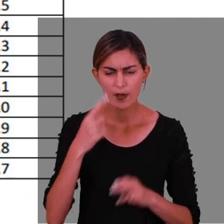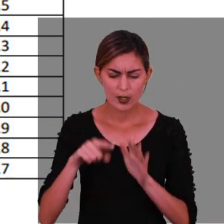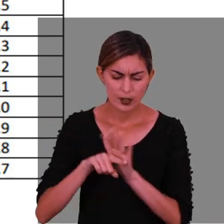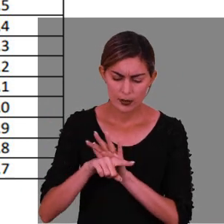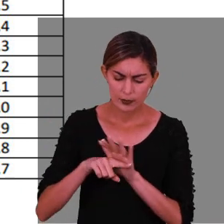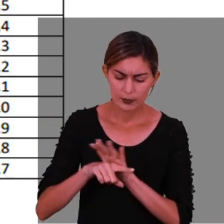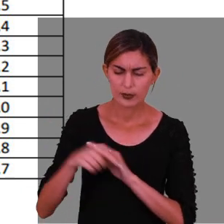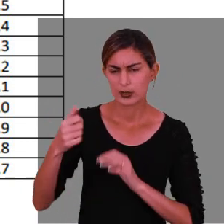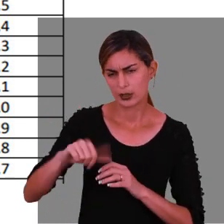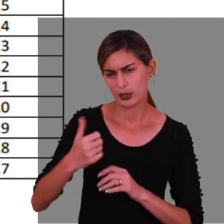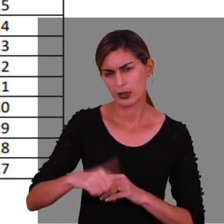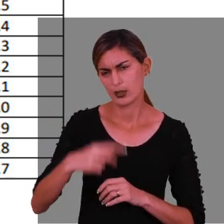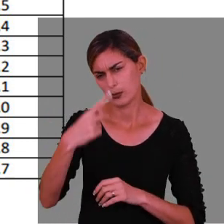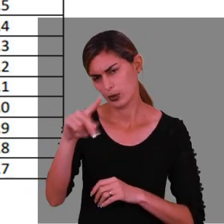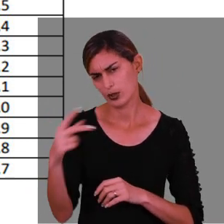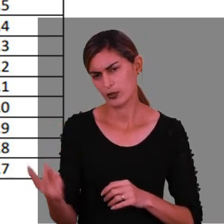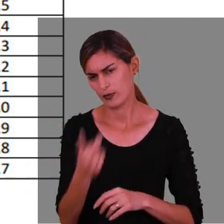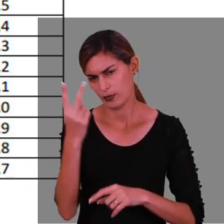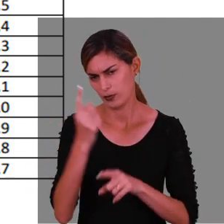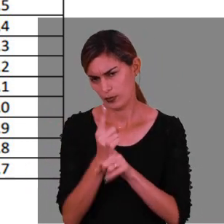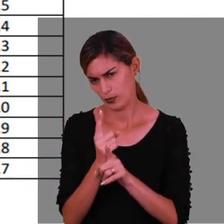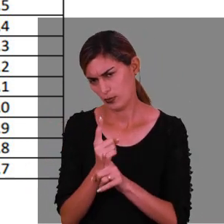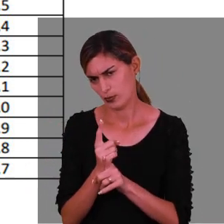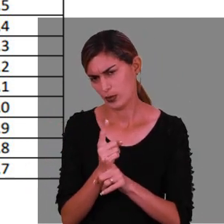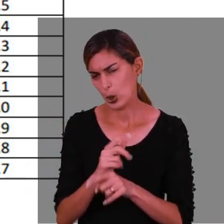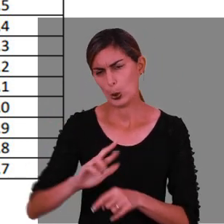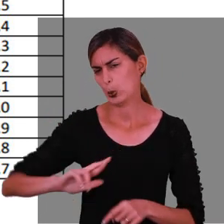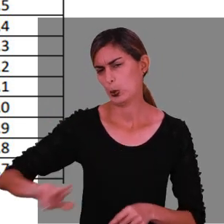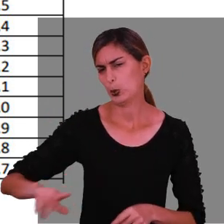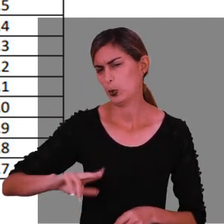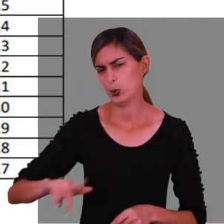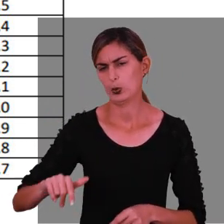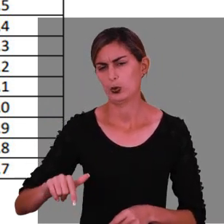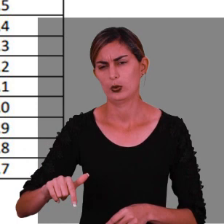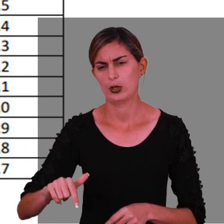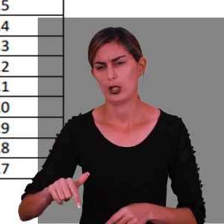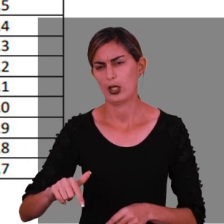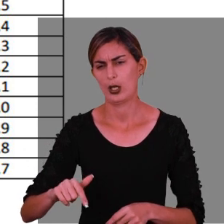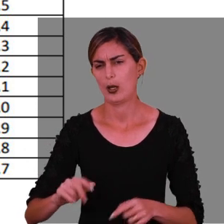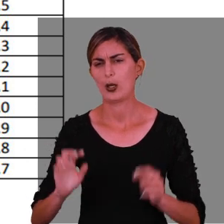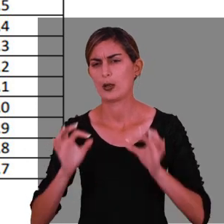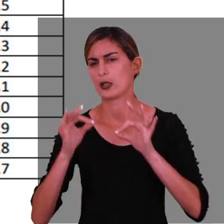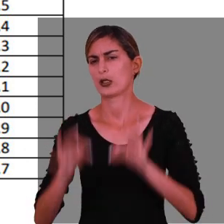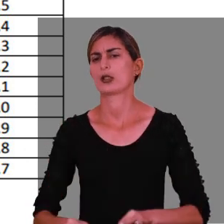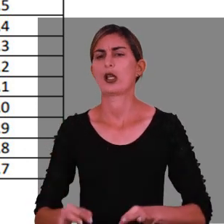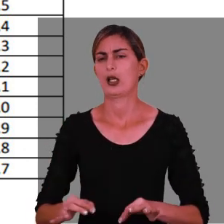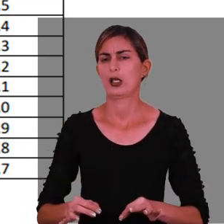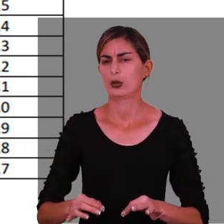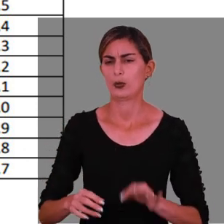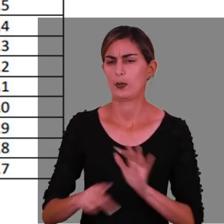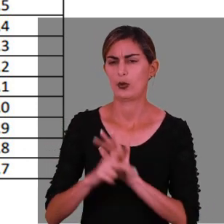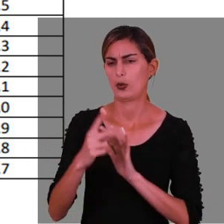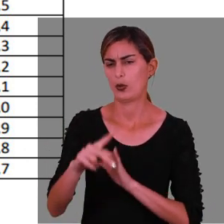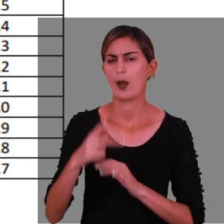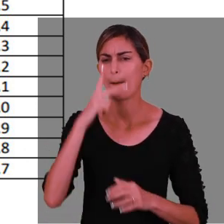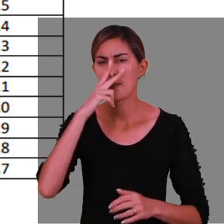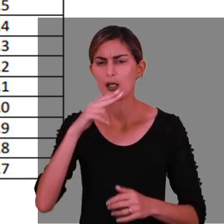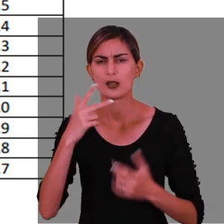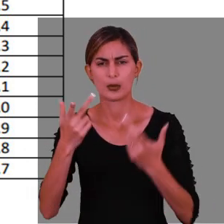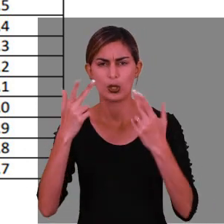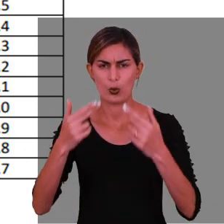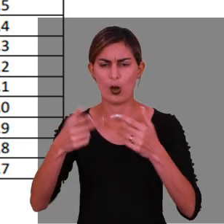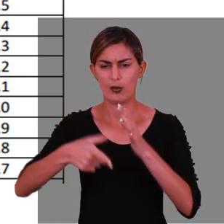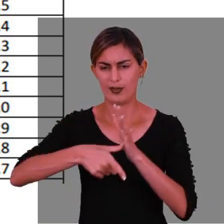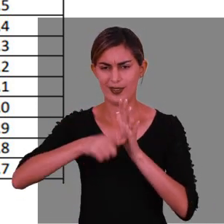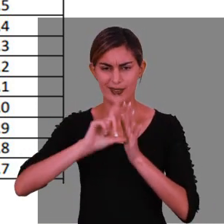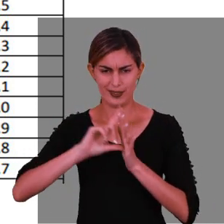e verificamos que este valor encontrado não tem um ponto específico para ele. Então, da mesma forma